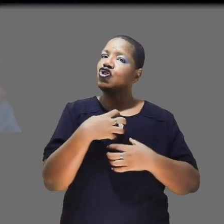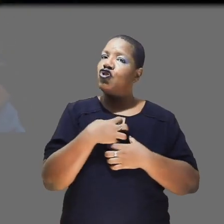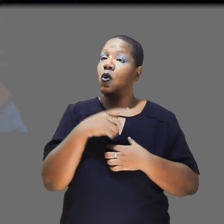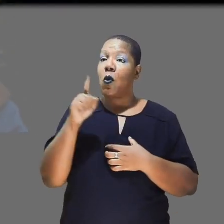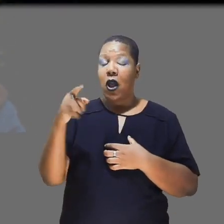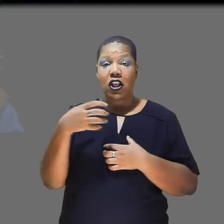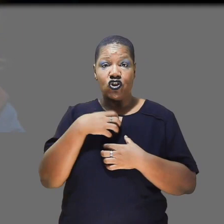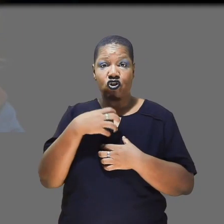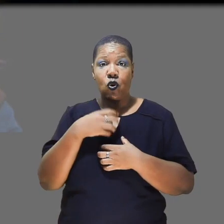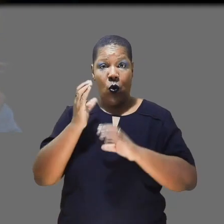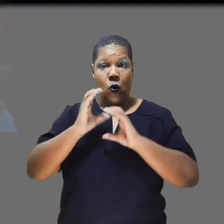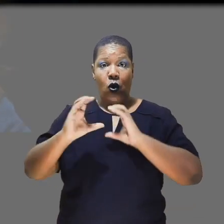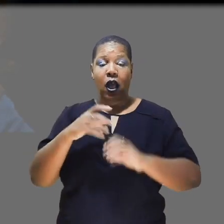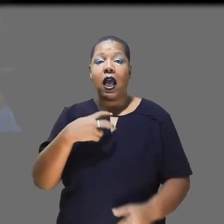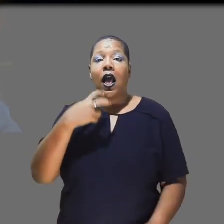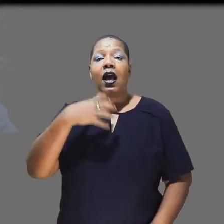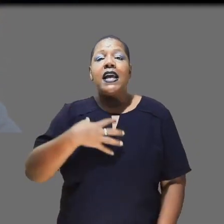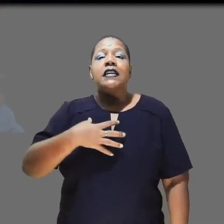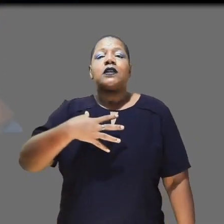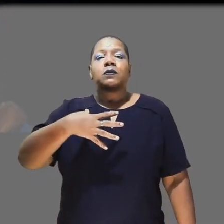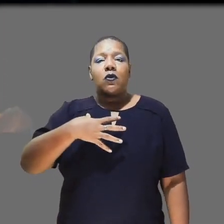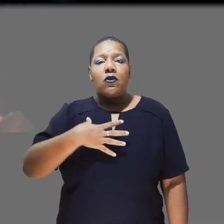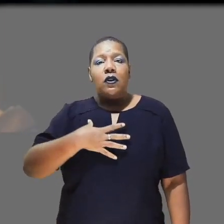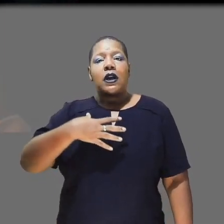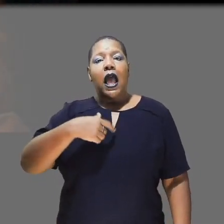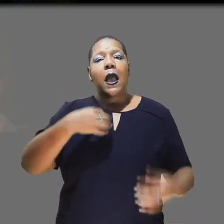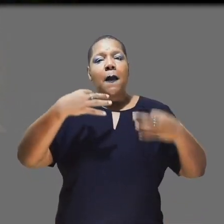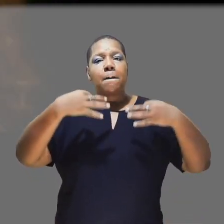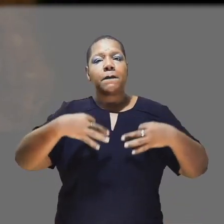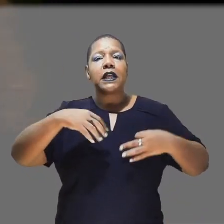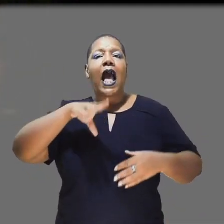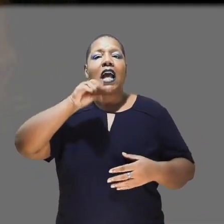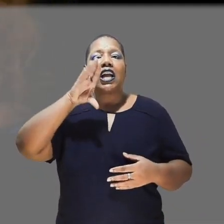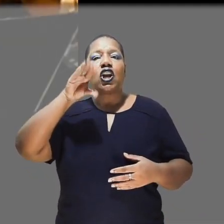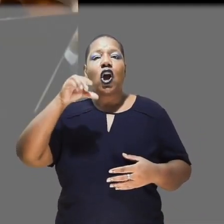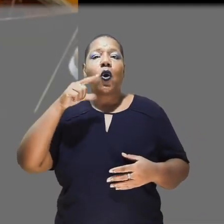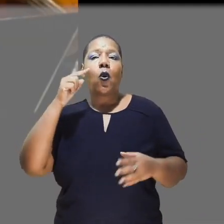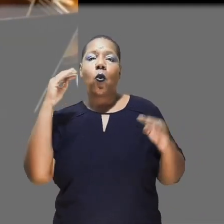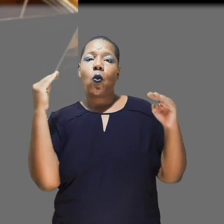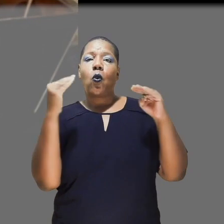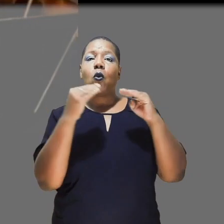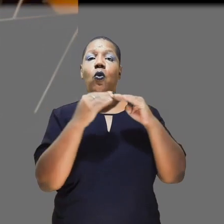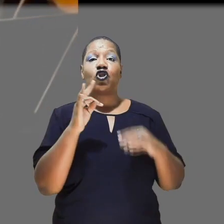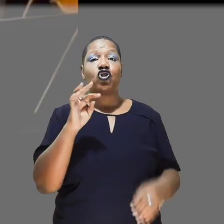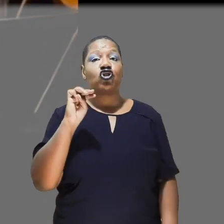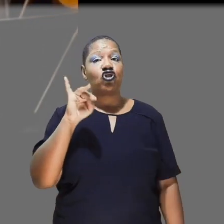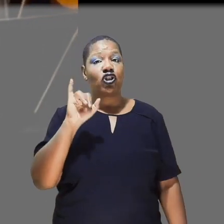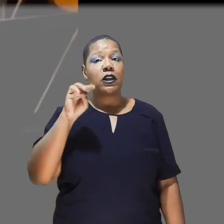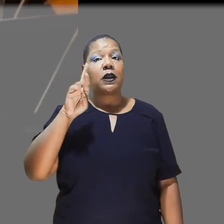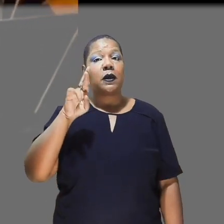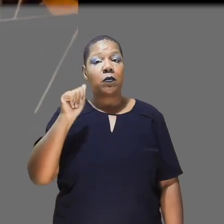Nesse estilo de canto, o controle respiratório, a precisa articulação e a homogeneidade do timbre devem ser